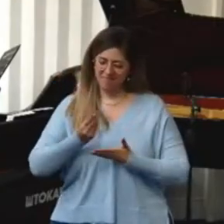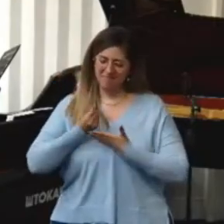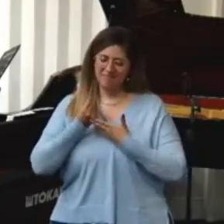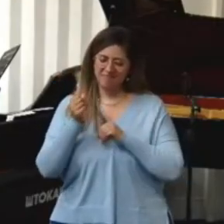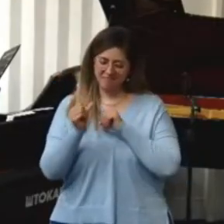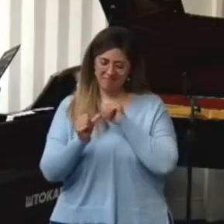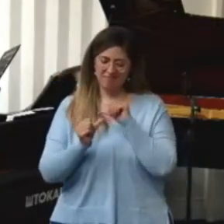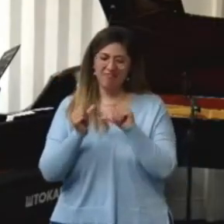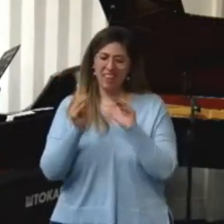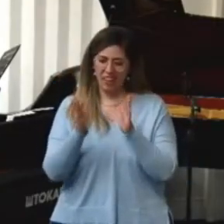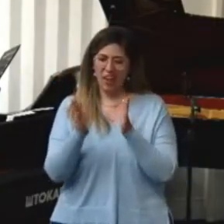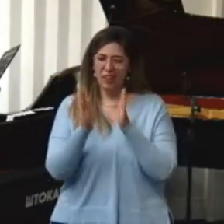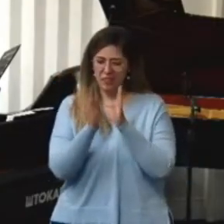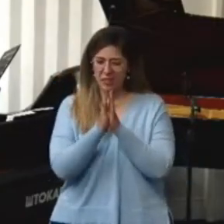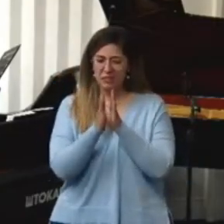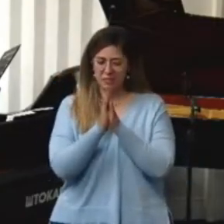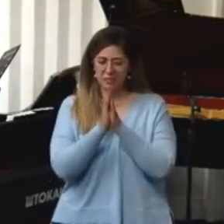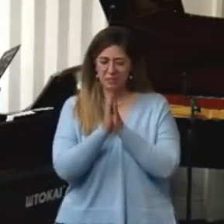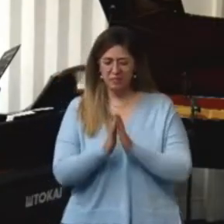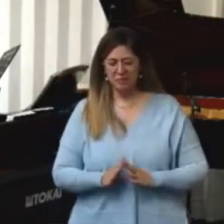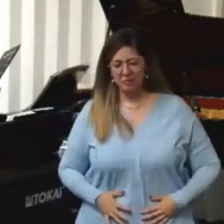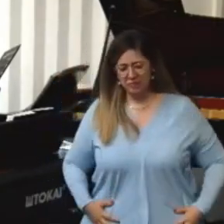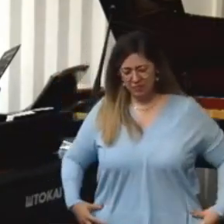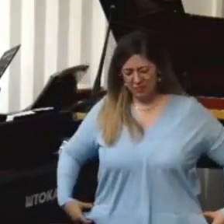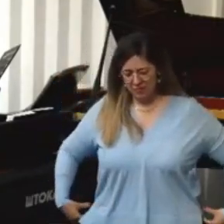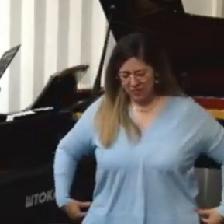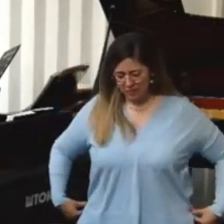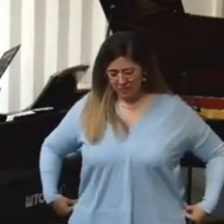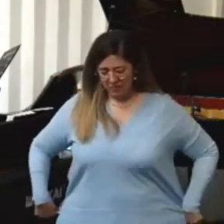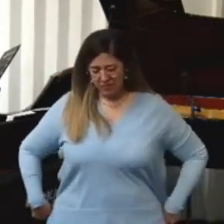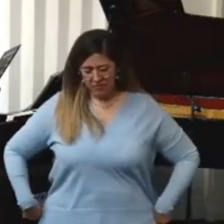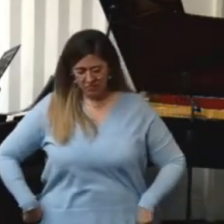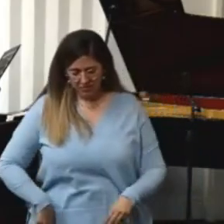vida. Feche seus olhos, vamos orar.